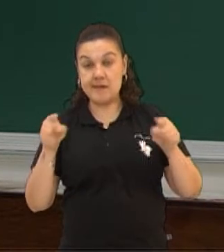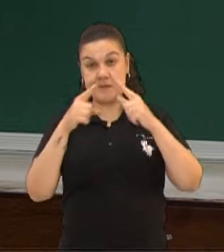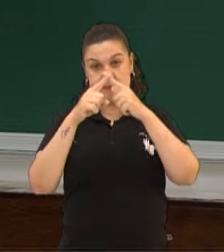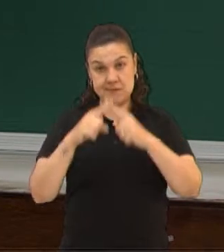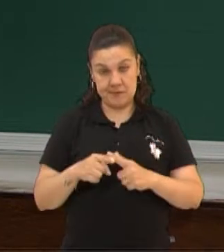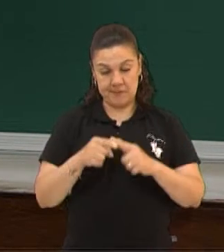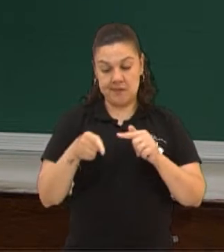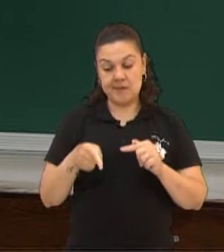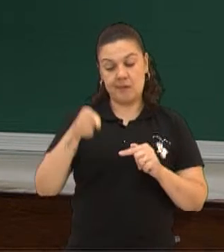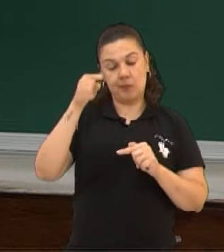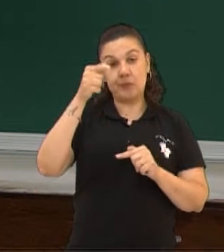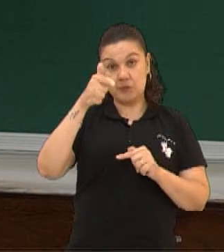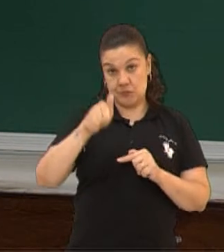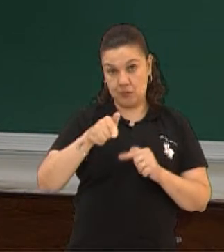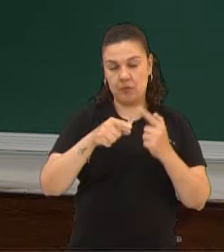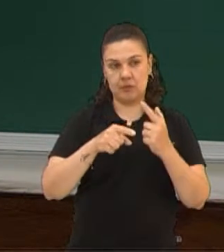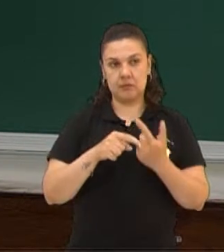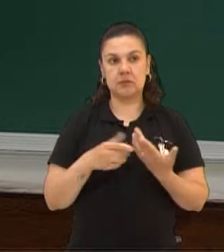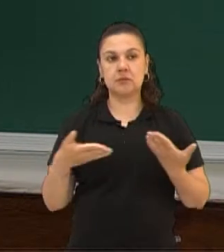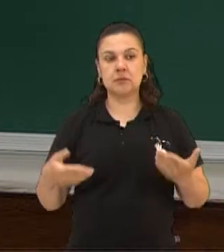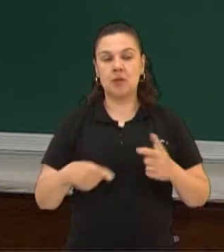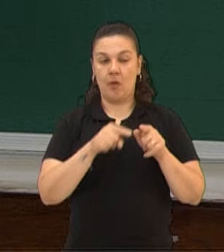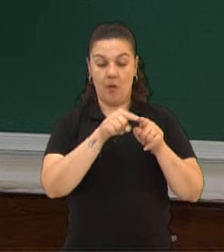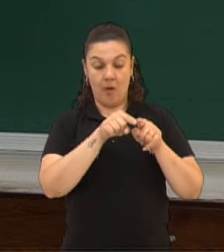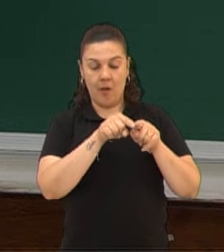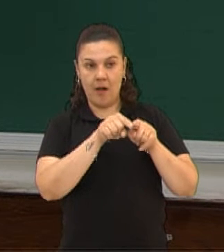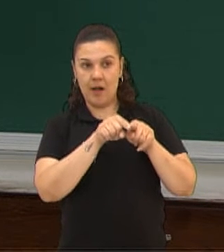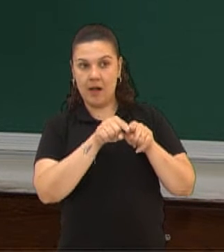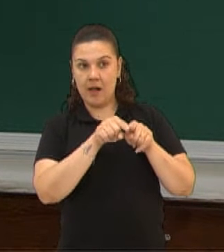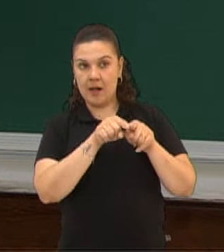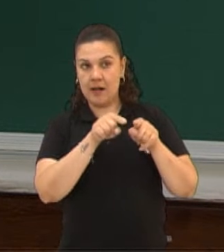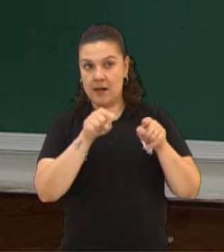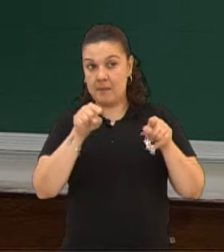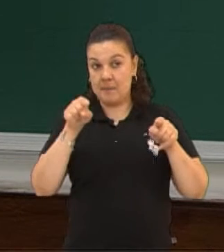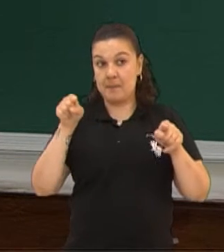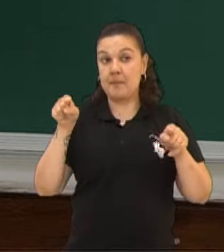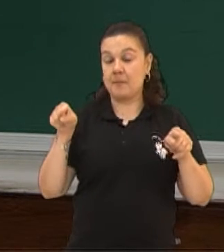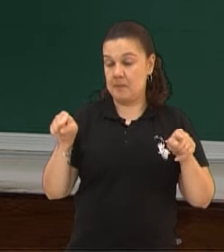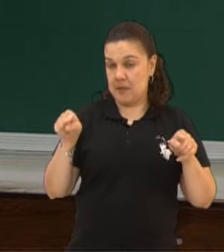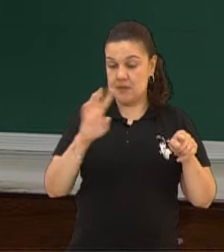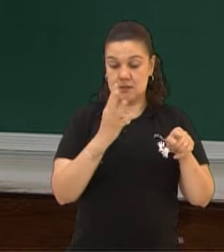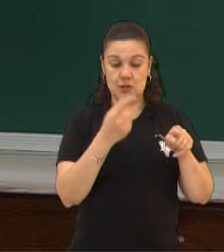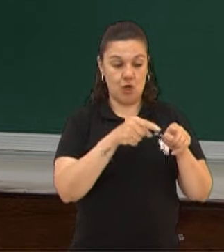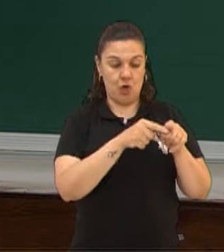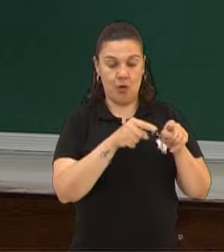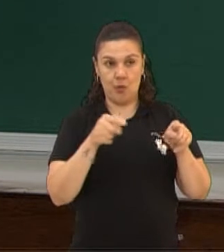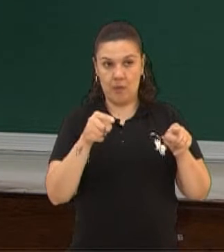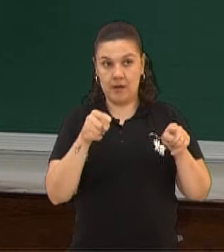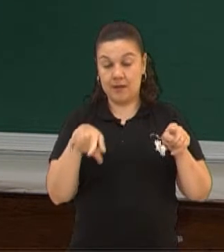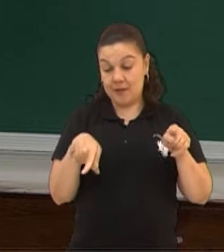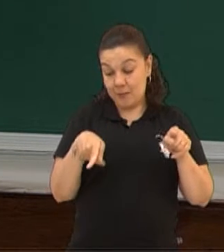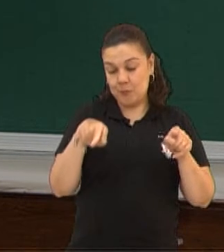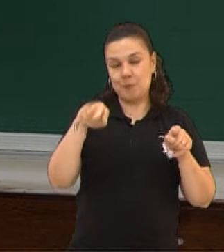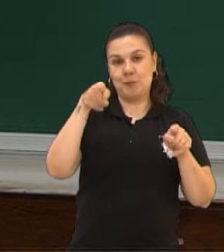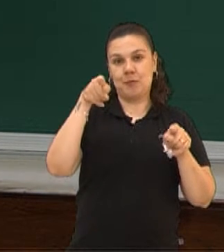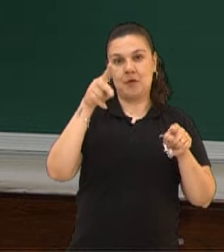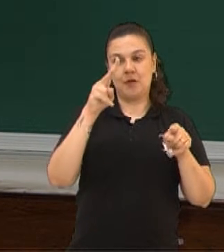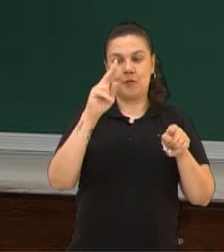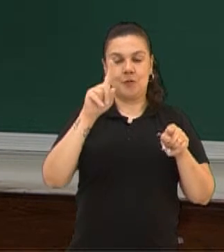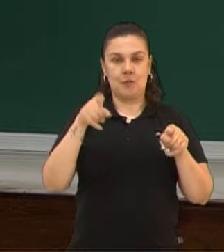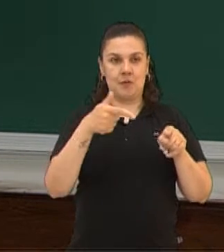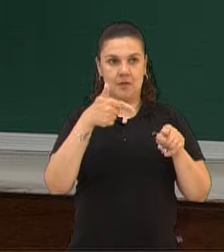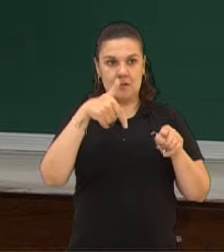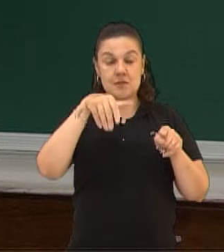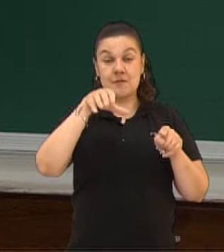é um bloco retangular. Então, base vezes altura. Base 4 metros,